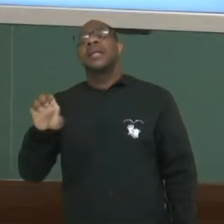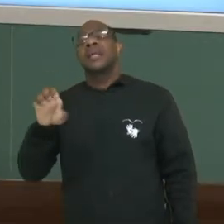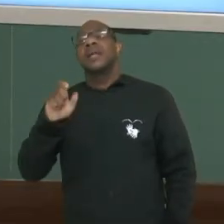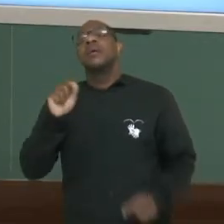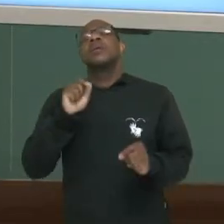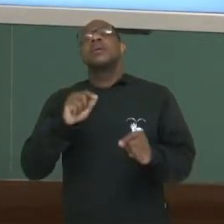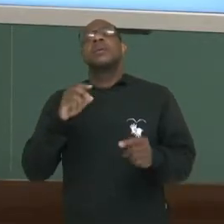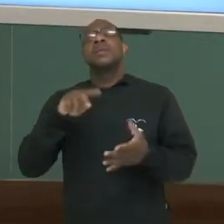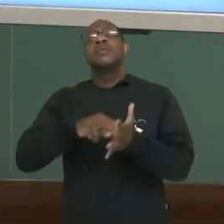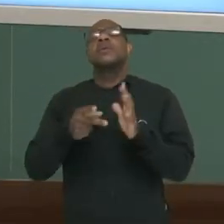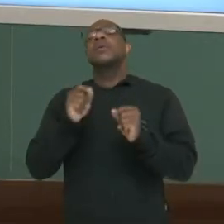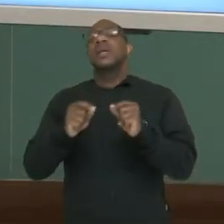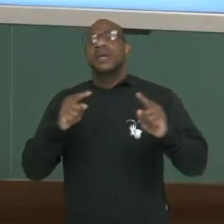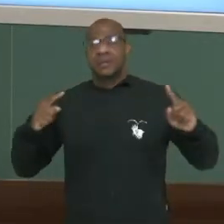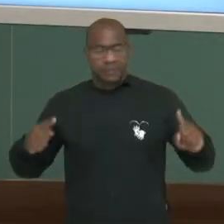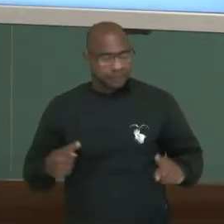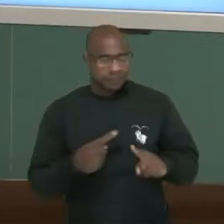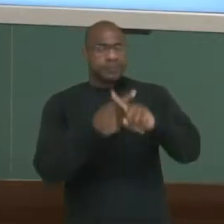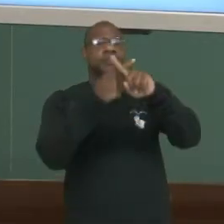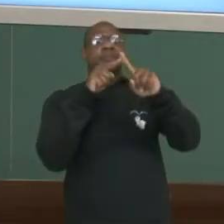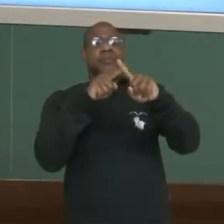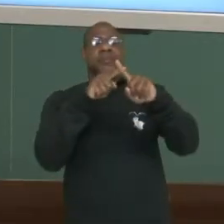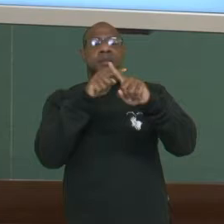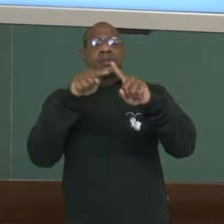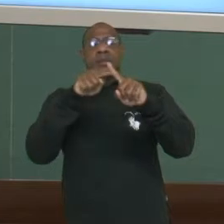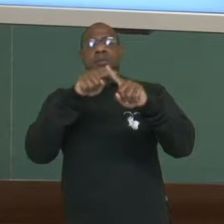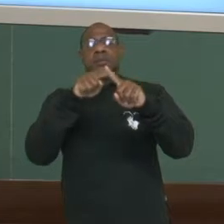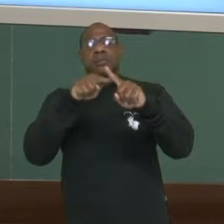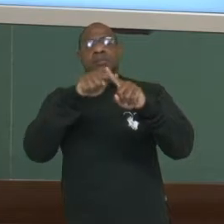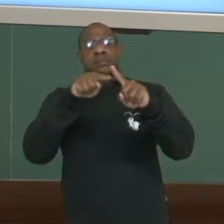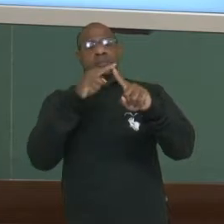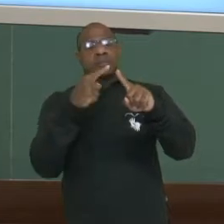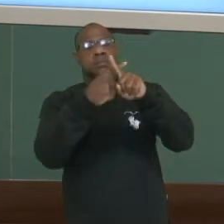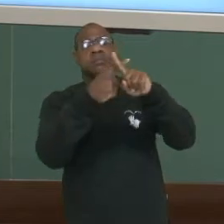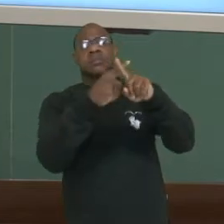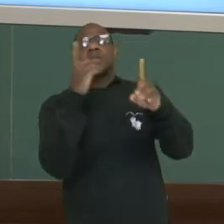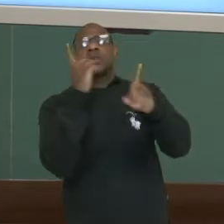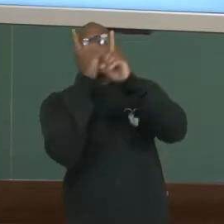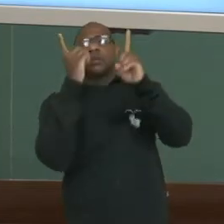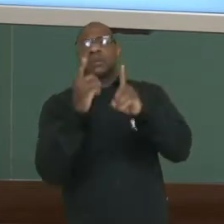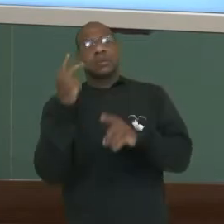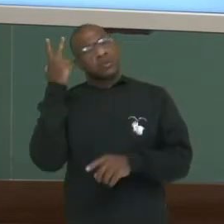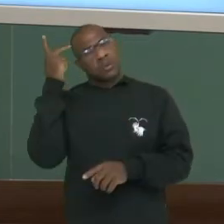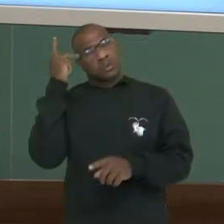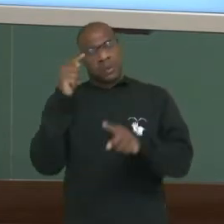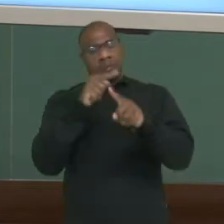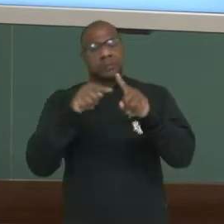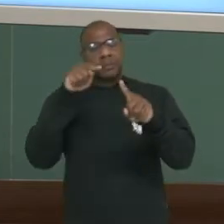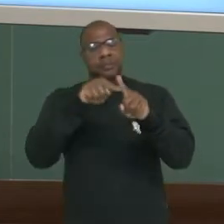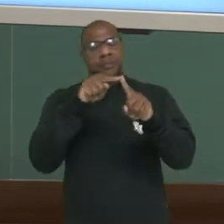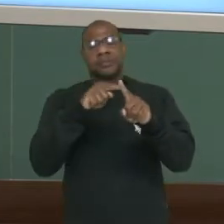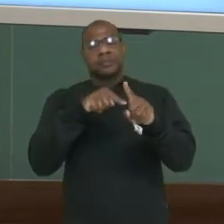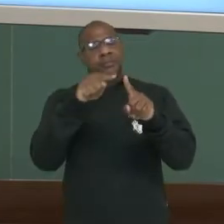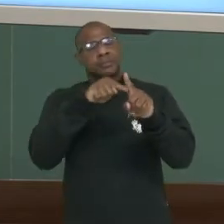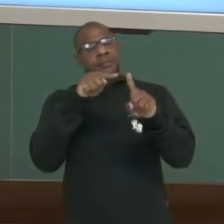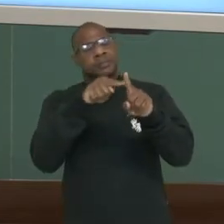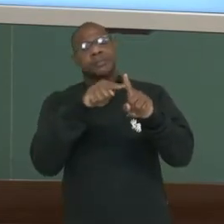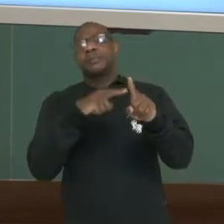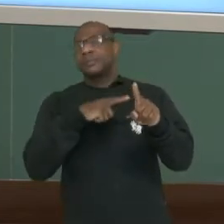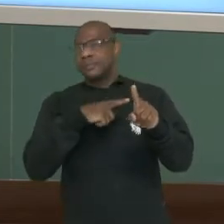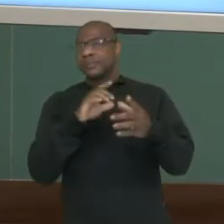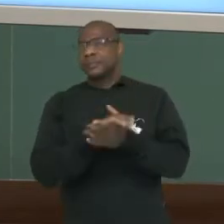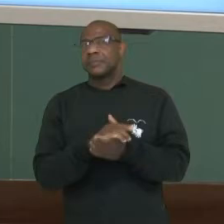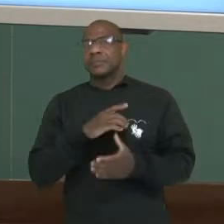Concorrentes significa o quê? Que elas têm um ponto em comum. E perpendiculares, além delas terem esse ponto em comum, elas